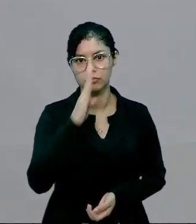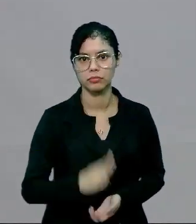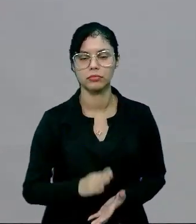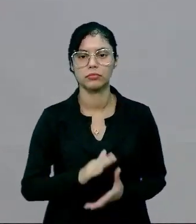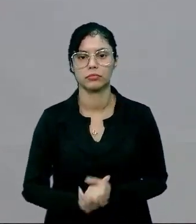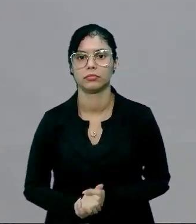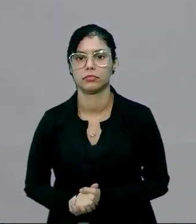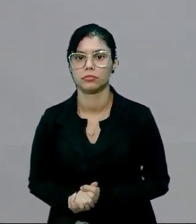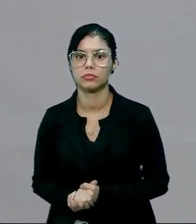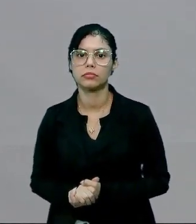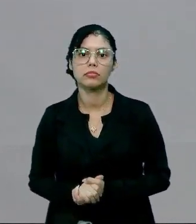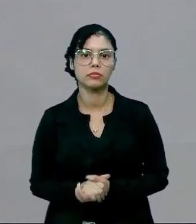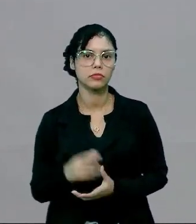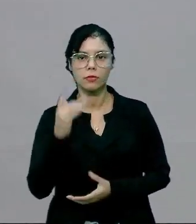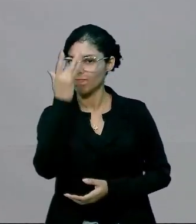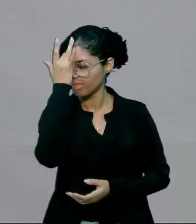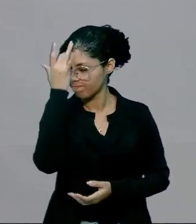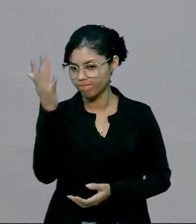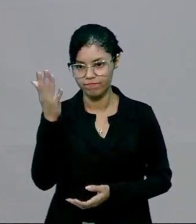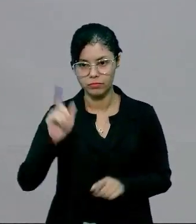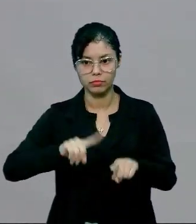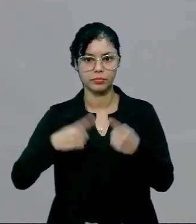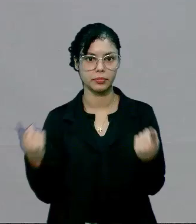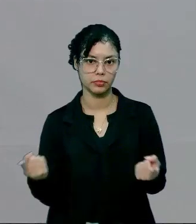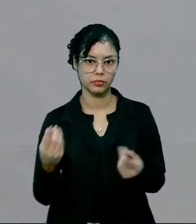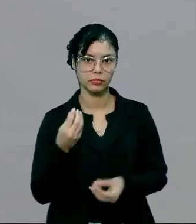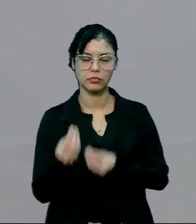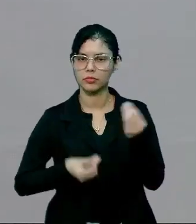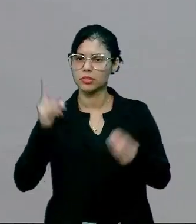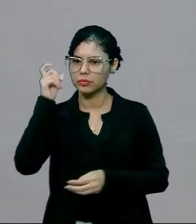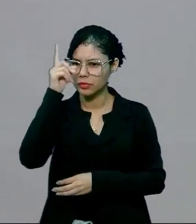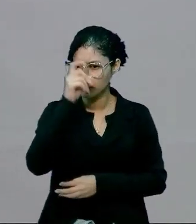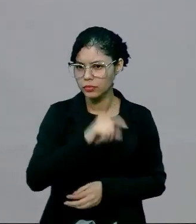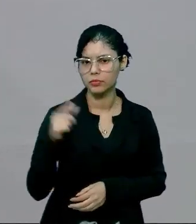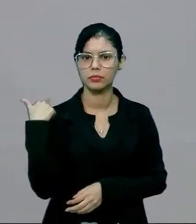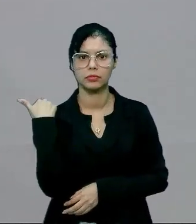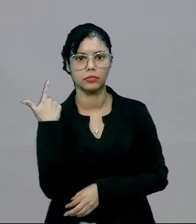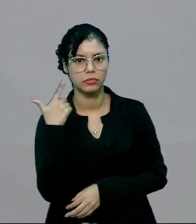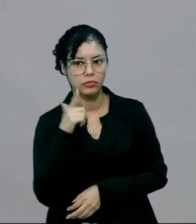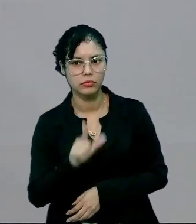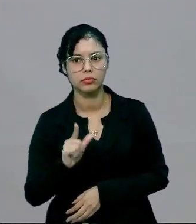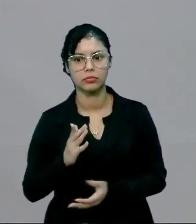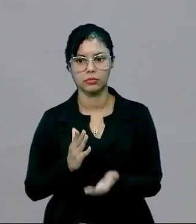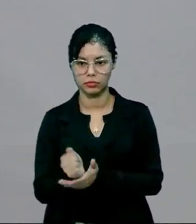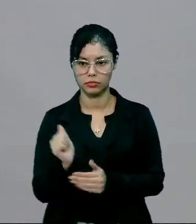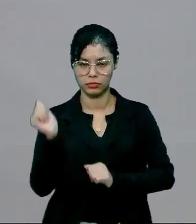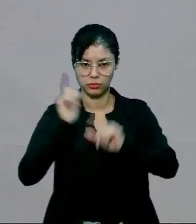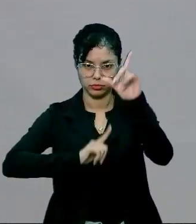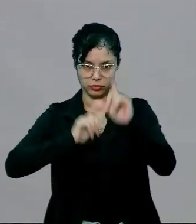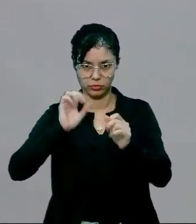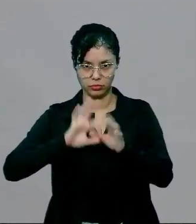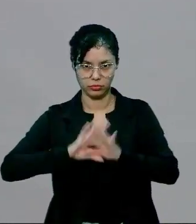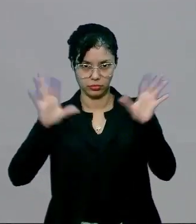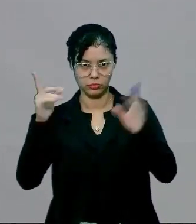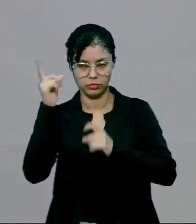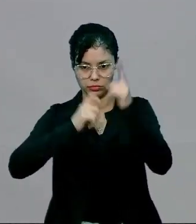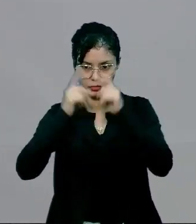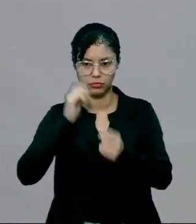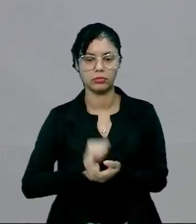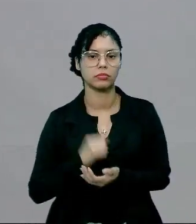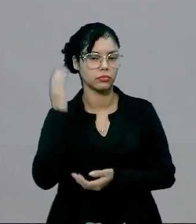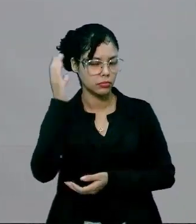Brasil, e aí não foi muito fácil, porém foi com muita dificuldade que nós conquistamos a liberdade de expressão. Mas vamos usar